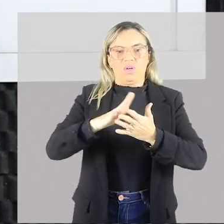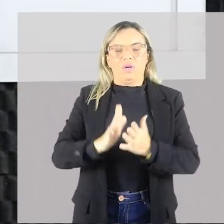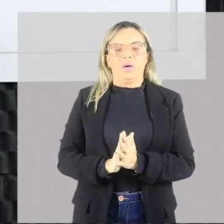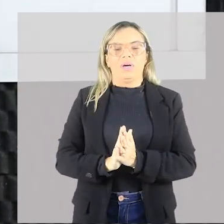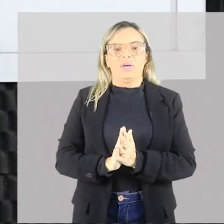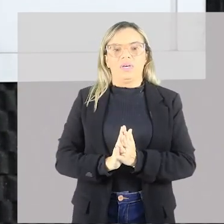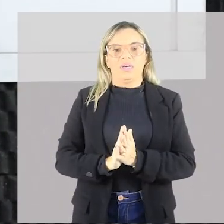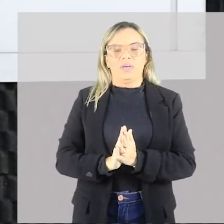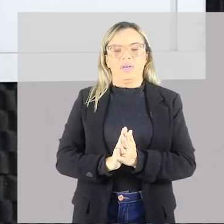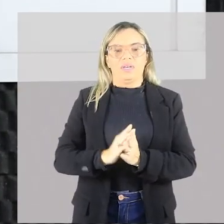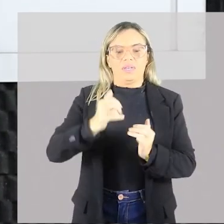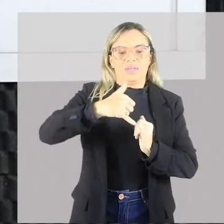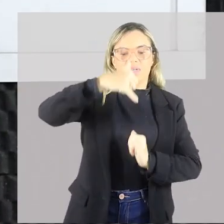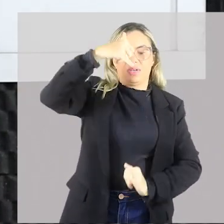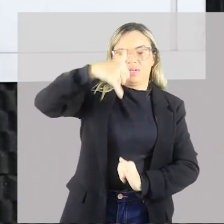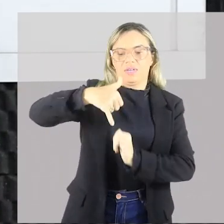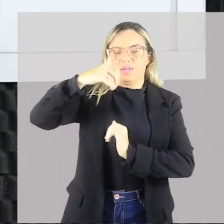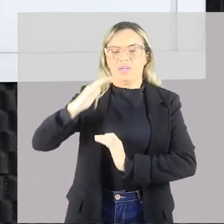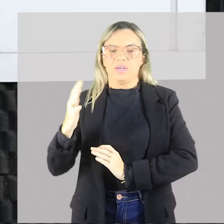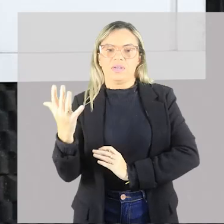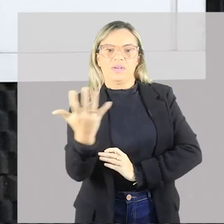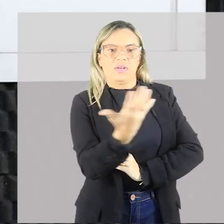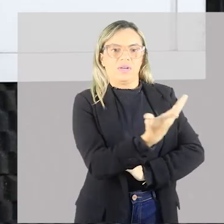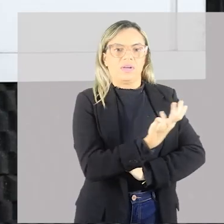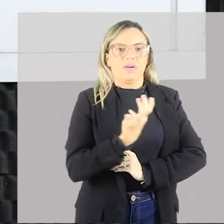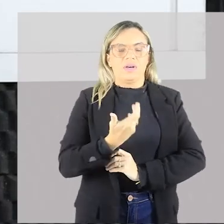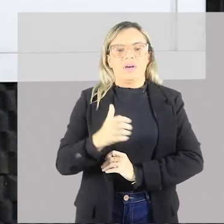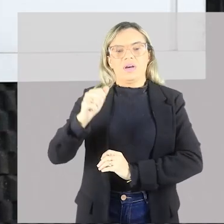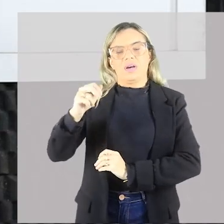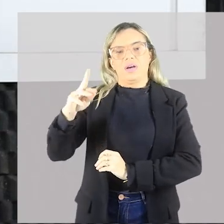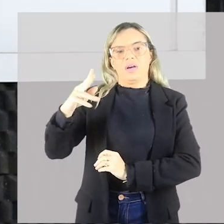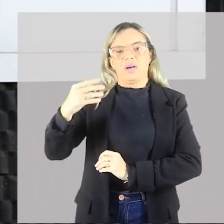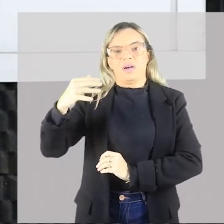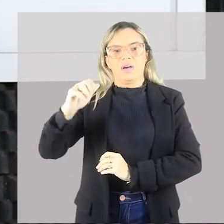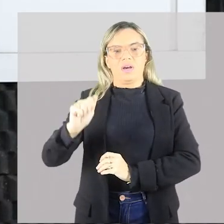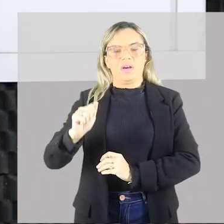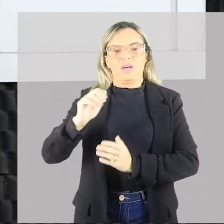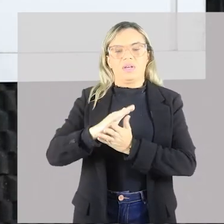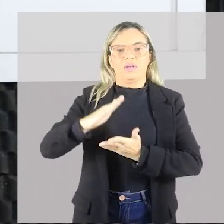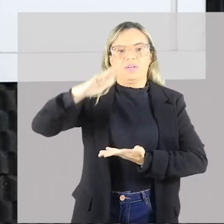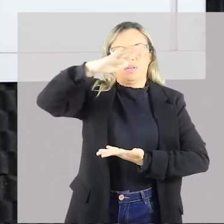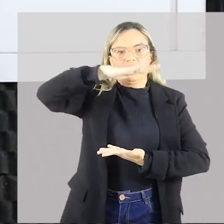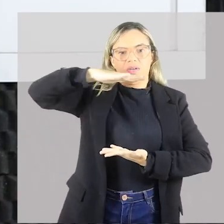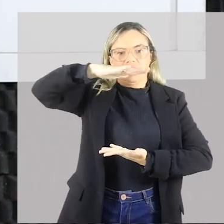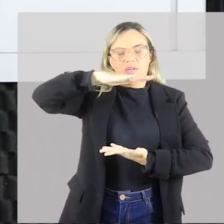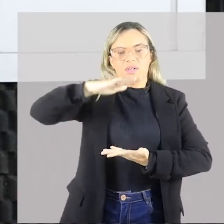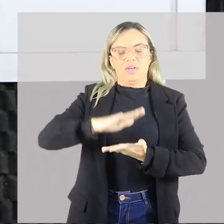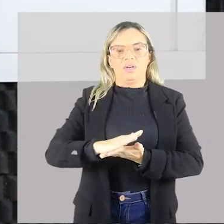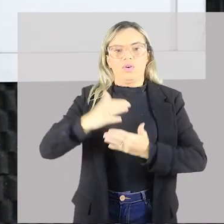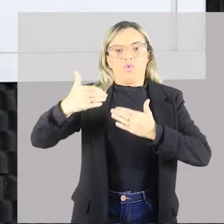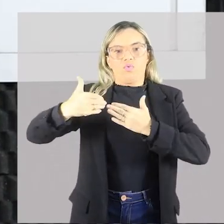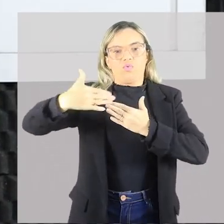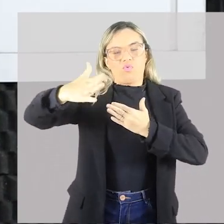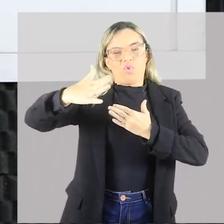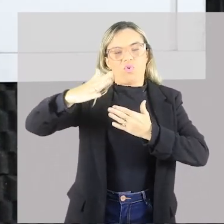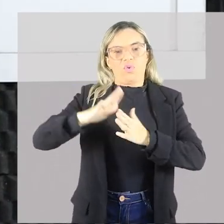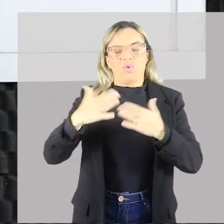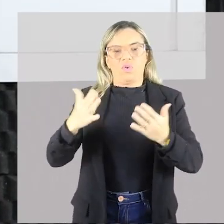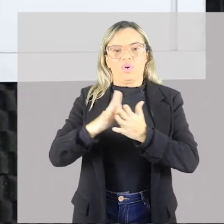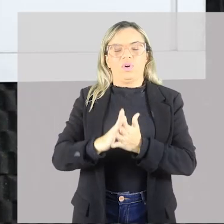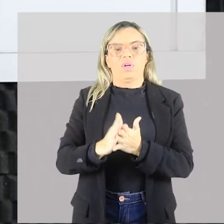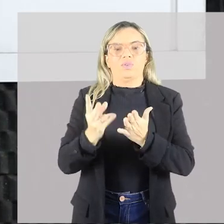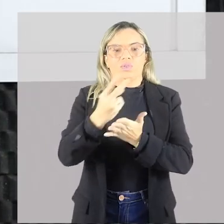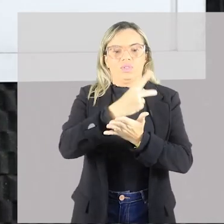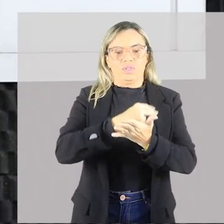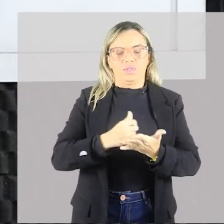faces laterais, a face inferior e a face superior. É o espaço externo, né? O espaço externo é a